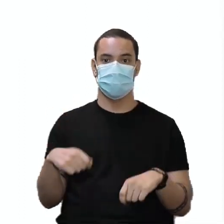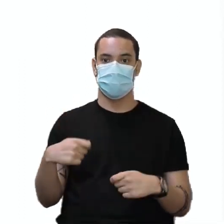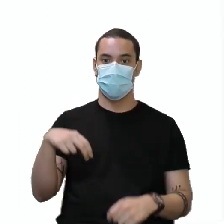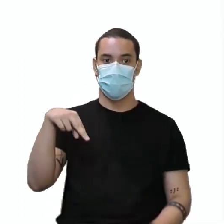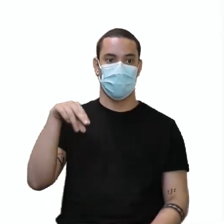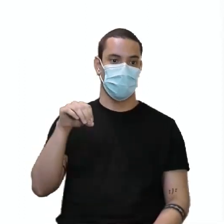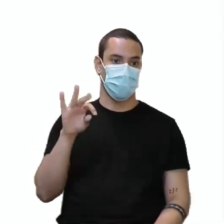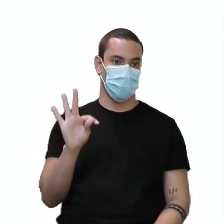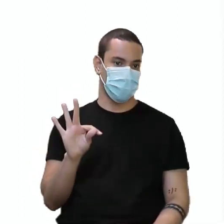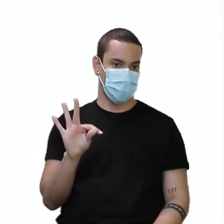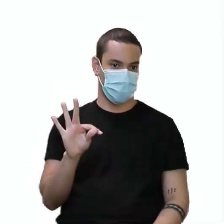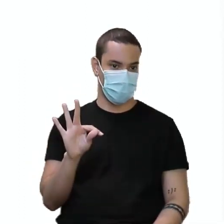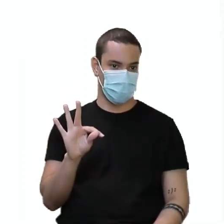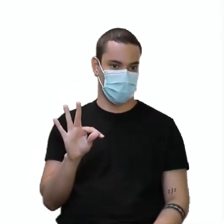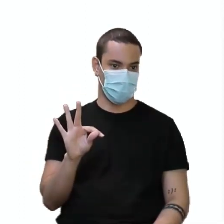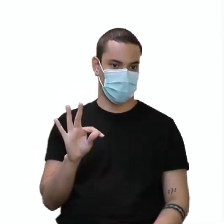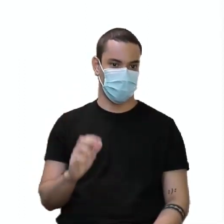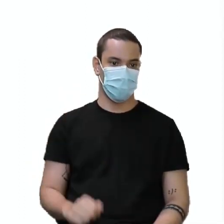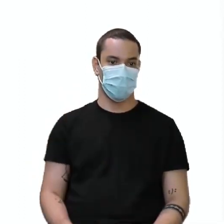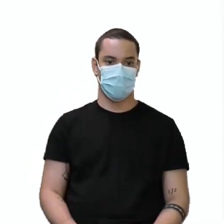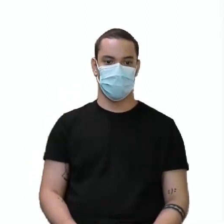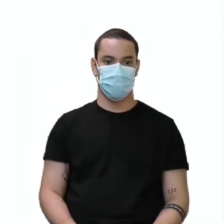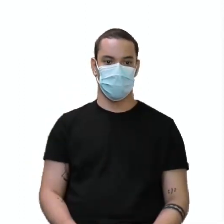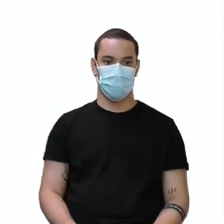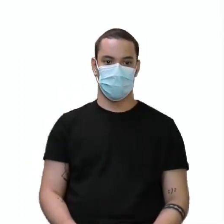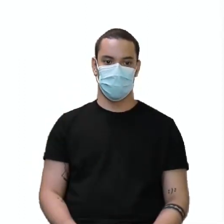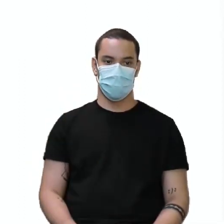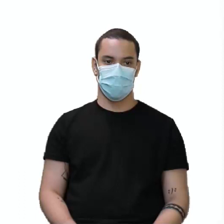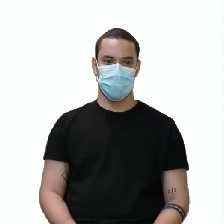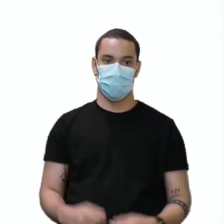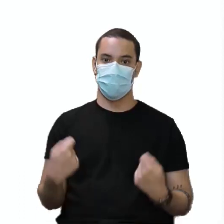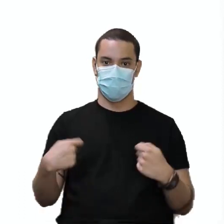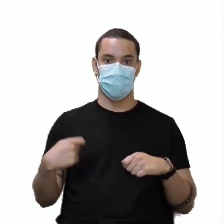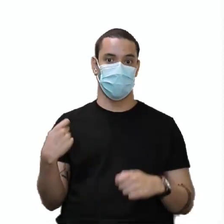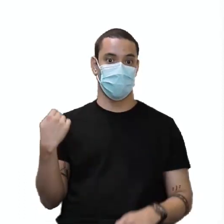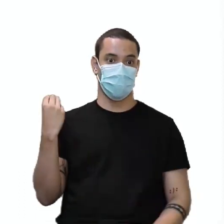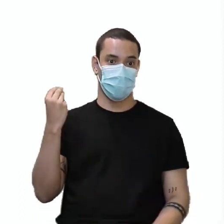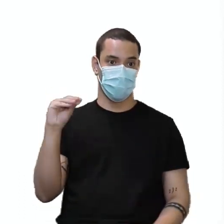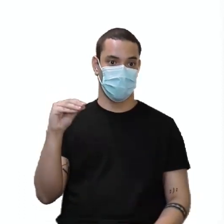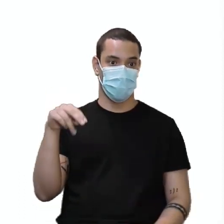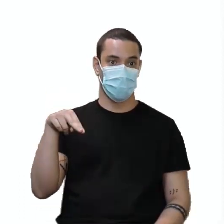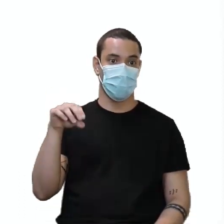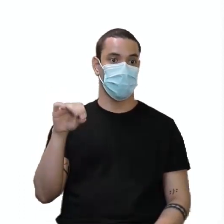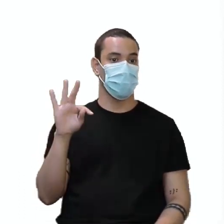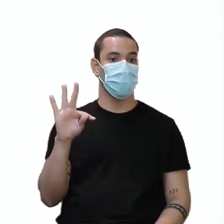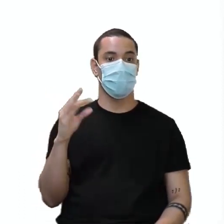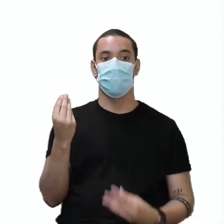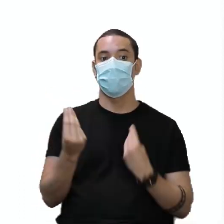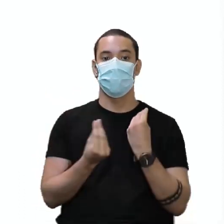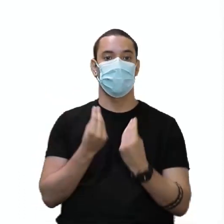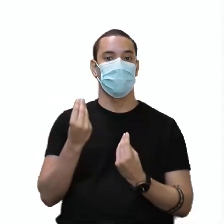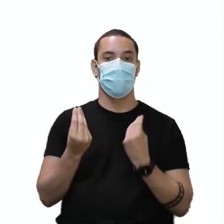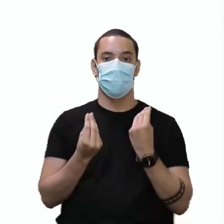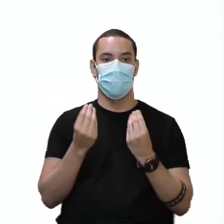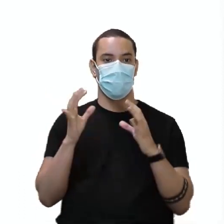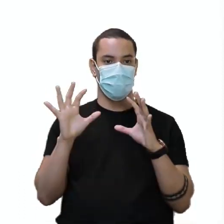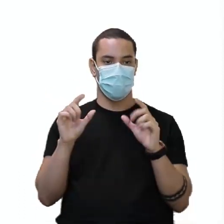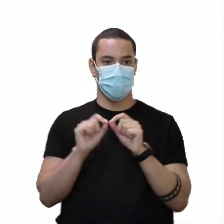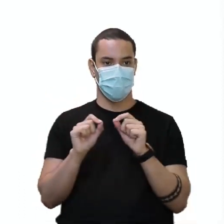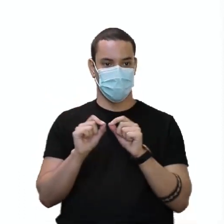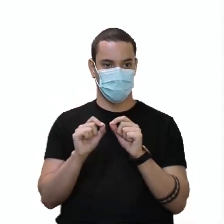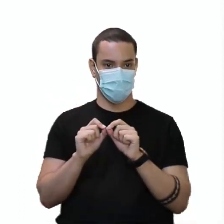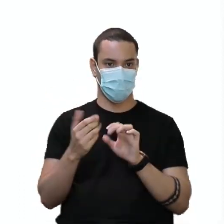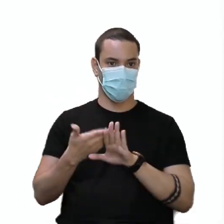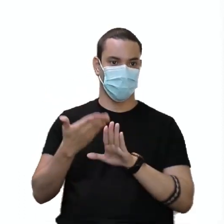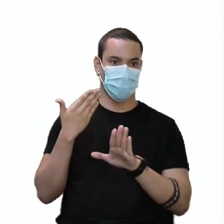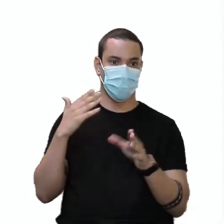not. Só. Ah, eu sei que para negar qualquer frase em inglês, preciso colocar o not. Só que qual é a posição do not aí no past continuous, no passado